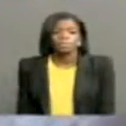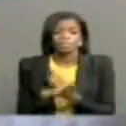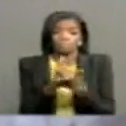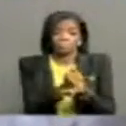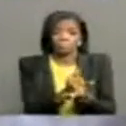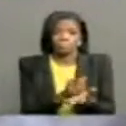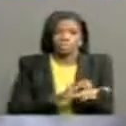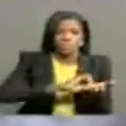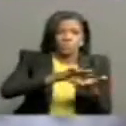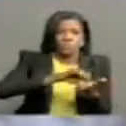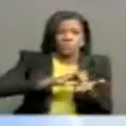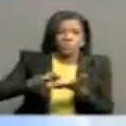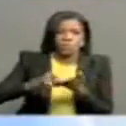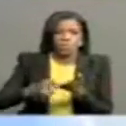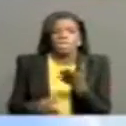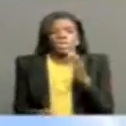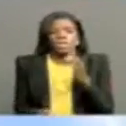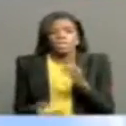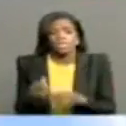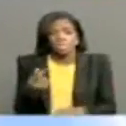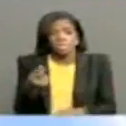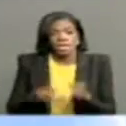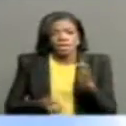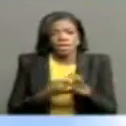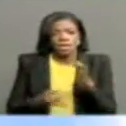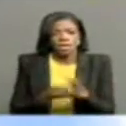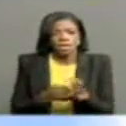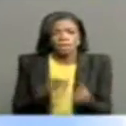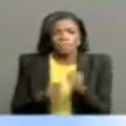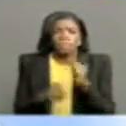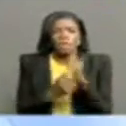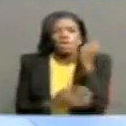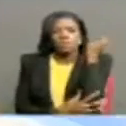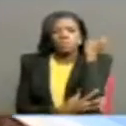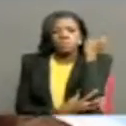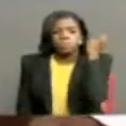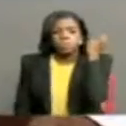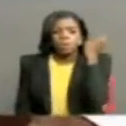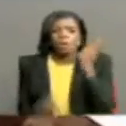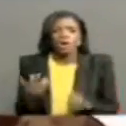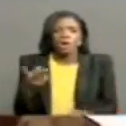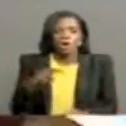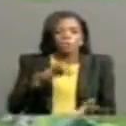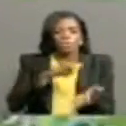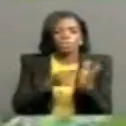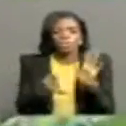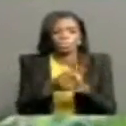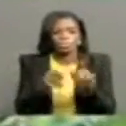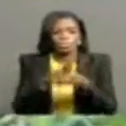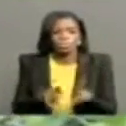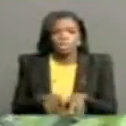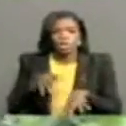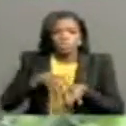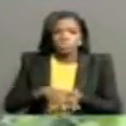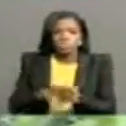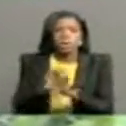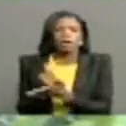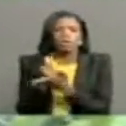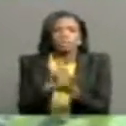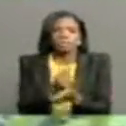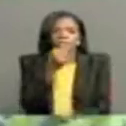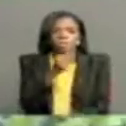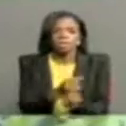dinheiro para as famílias em situação de pobreza extrema prevê também a integração destas em projetos de inclusão produtiva e ação